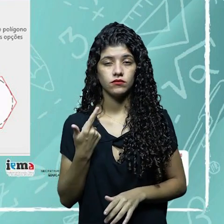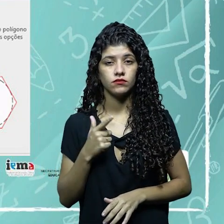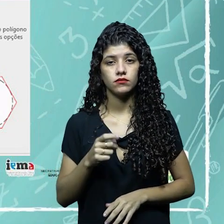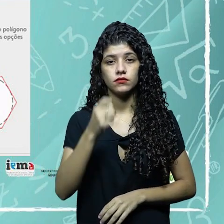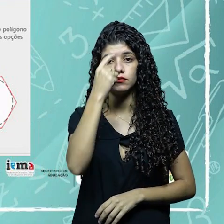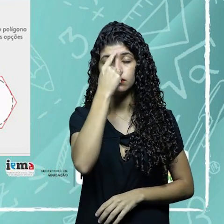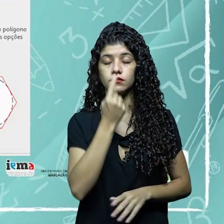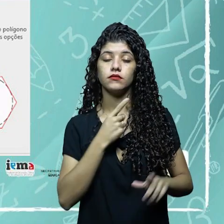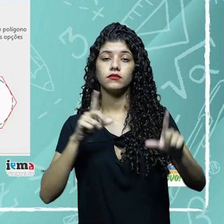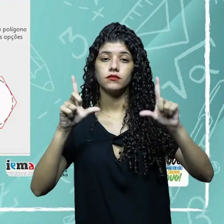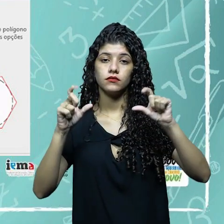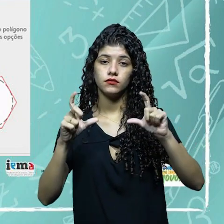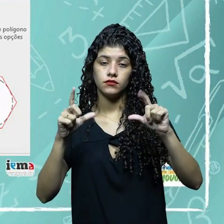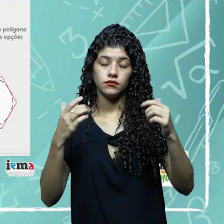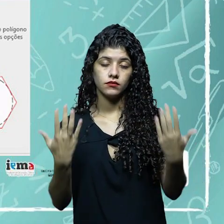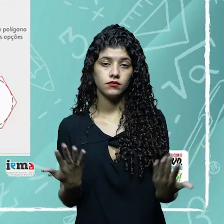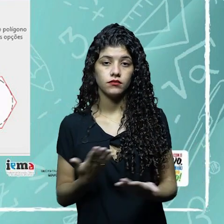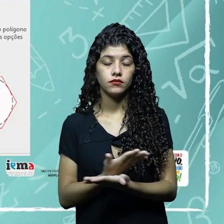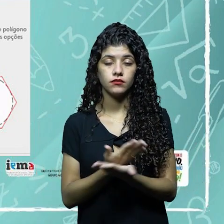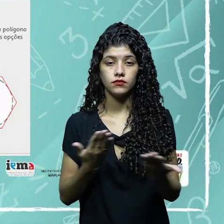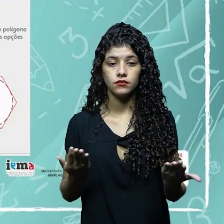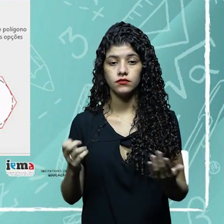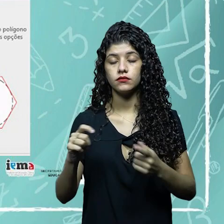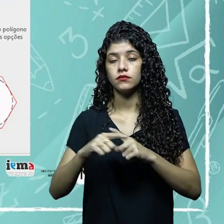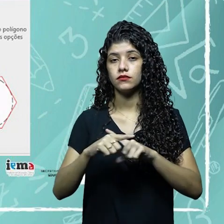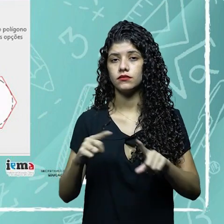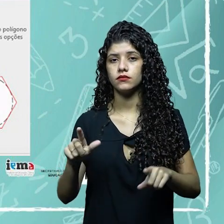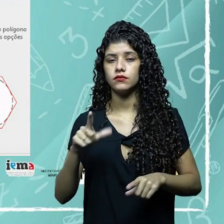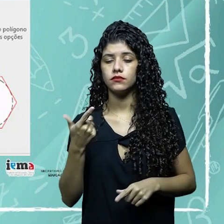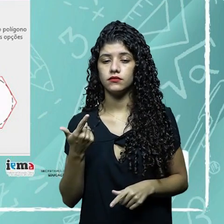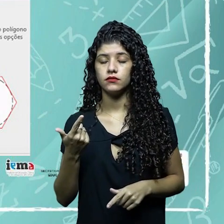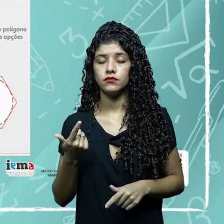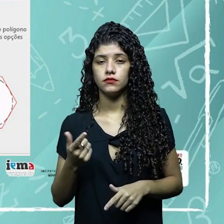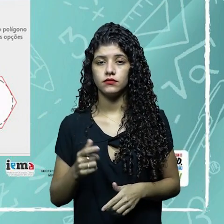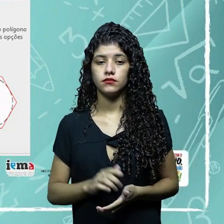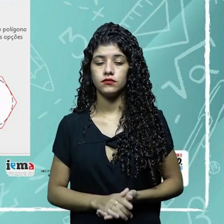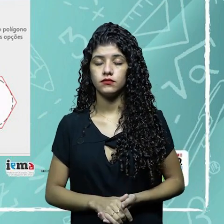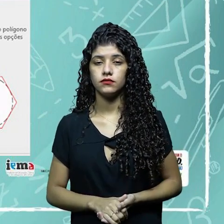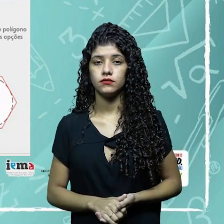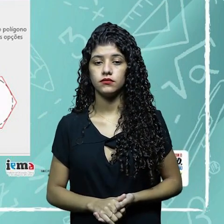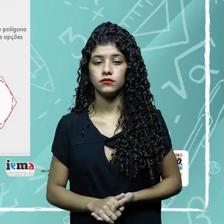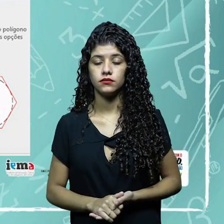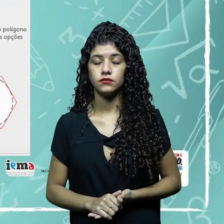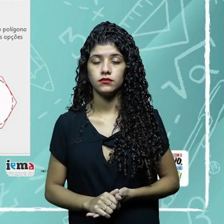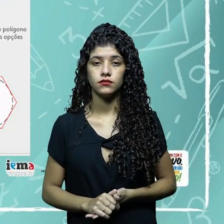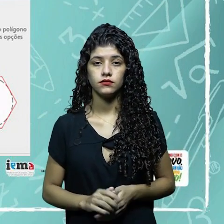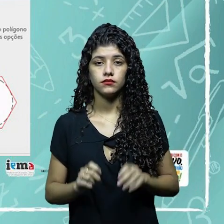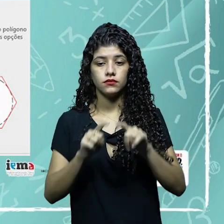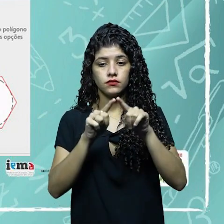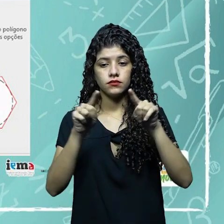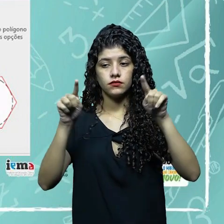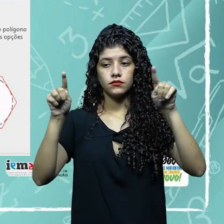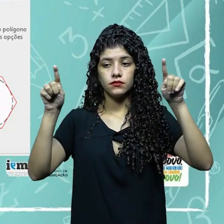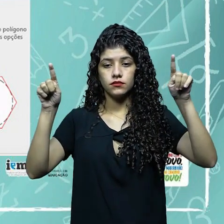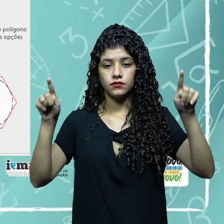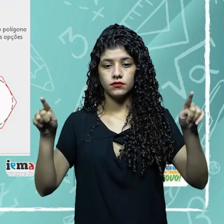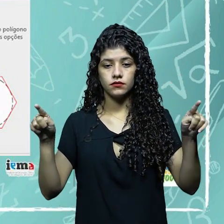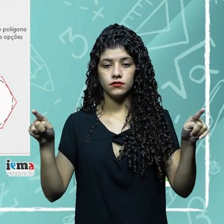a foto das outras opções, mas você tem a opção dele como um